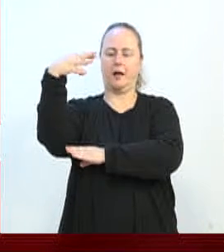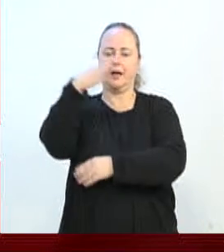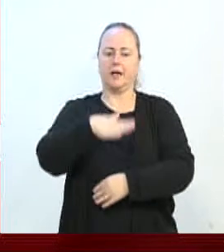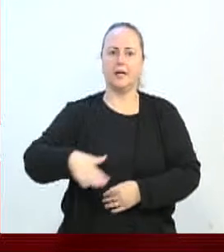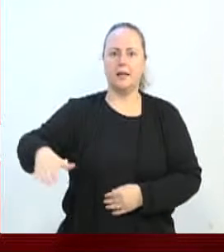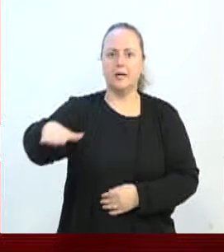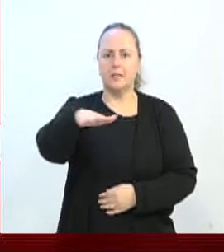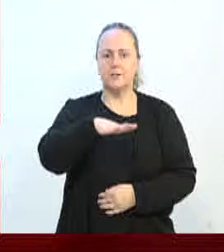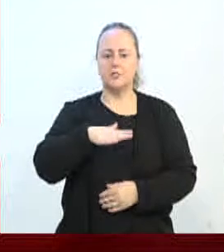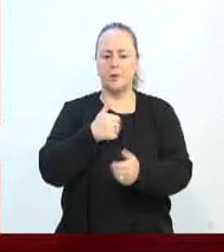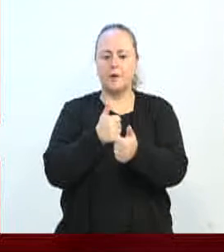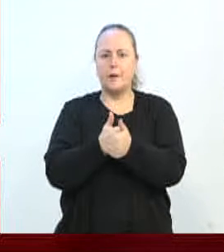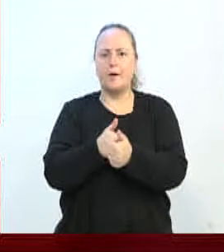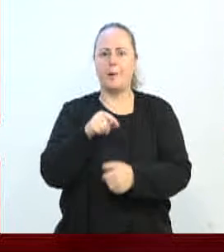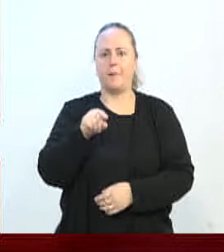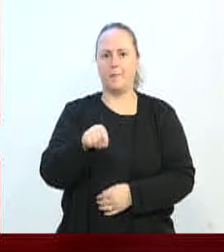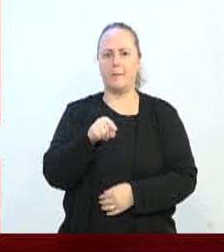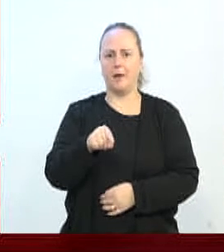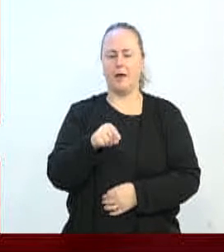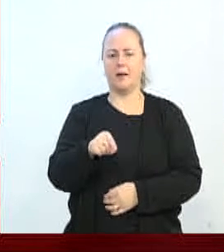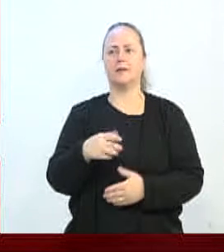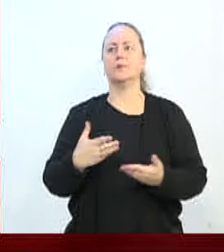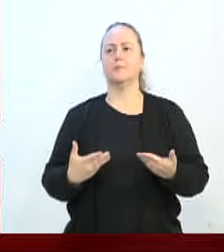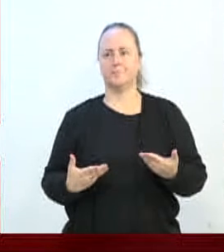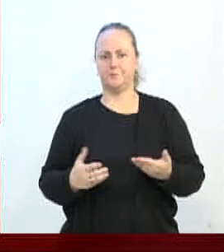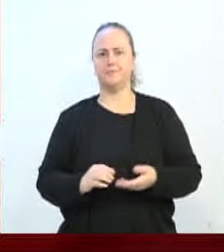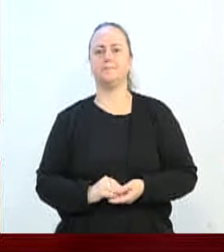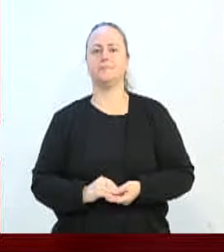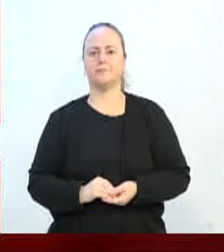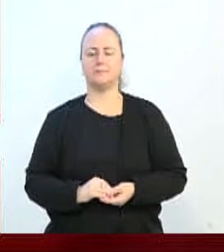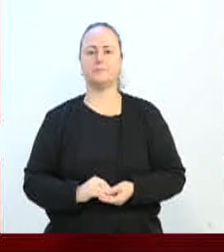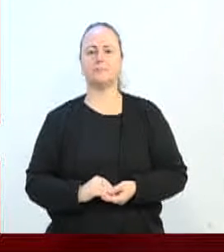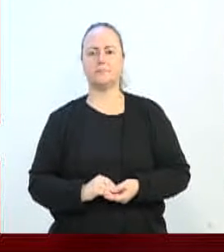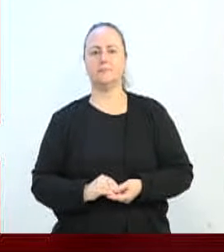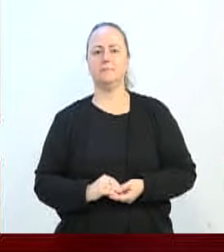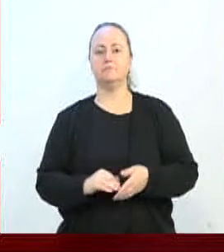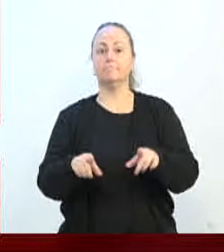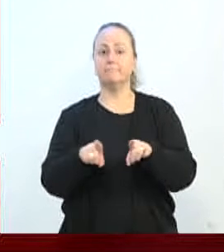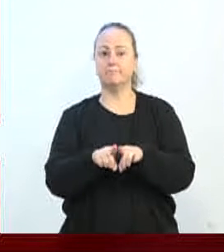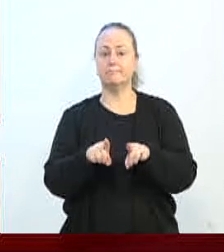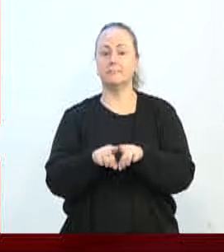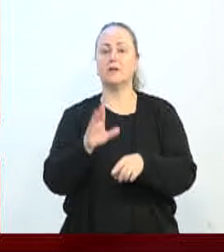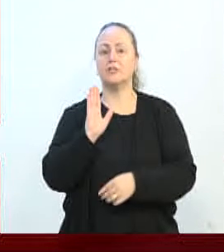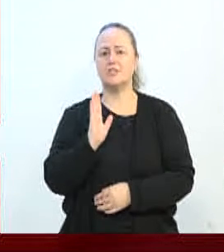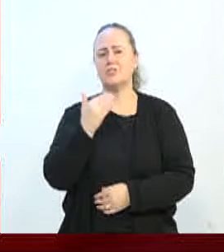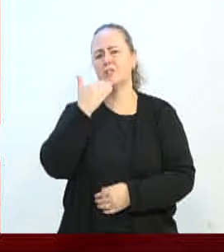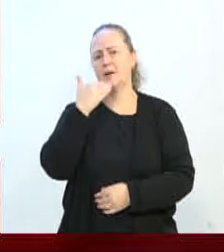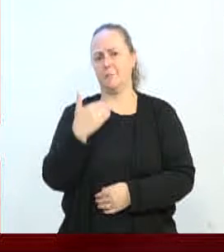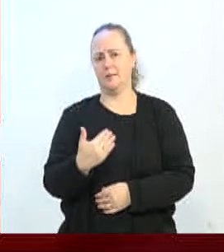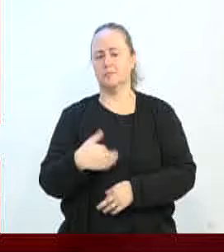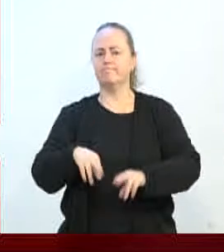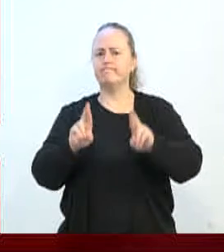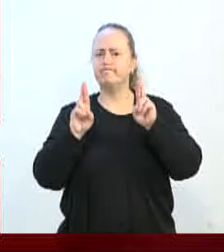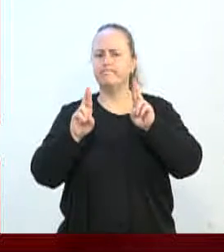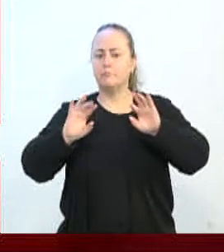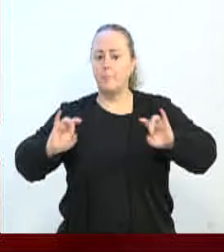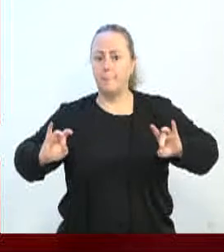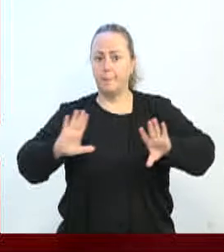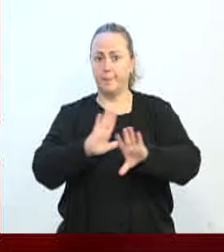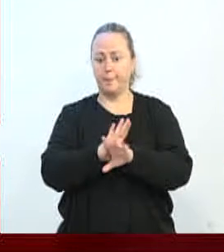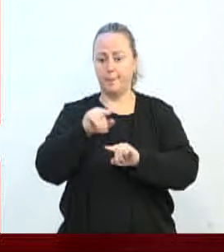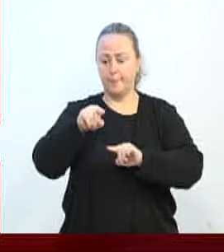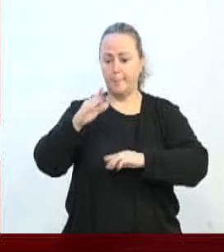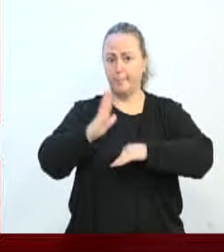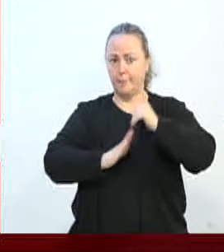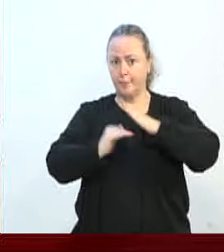paralela por tempo Ficou ali na escuridão foi um pedido que foi atendido que nós fizemos aqui também Esperamos que após concluída a entrega essa obra presidente